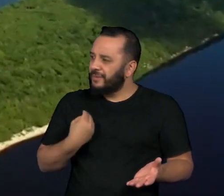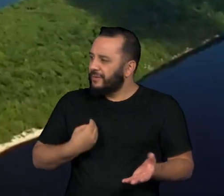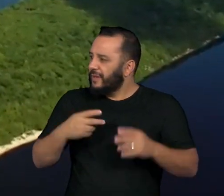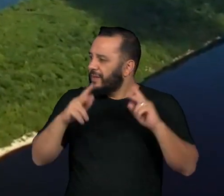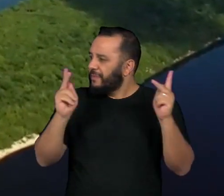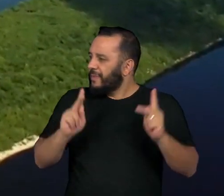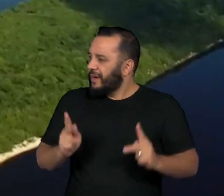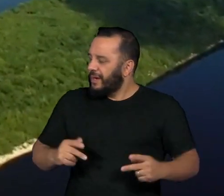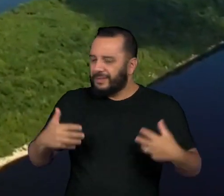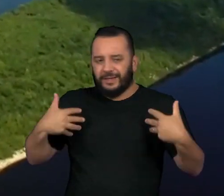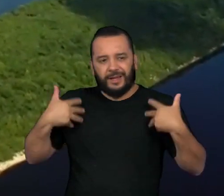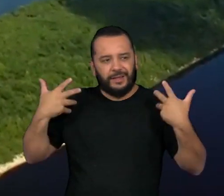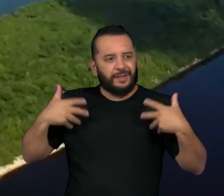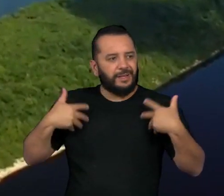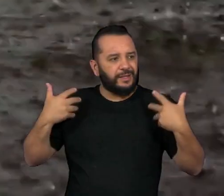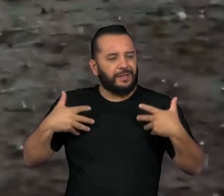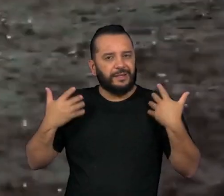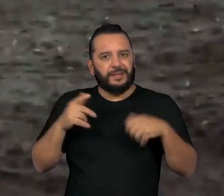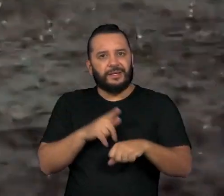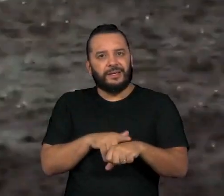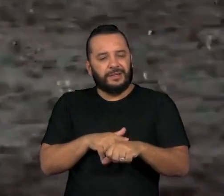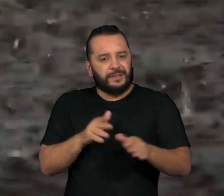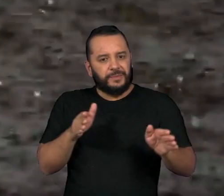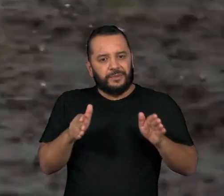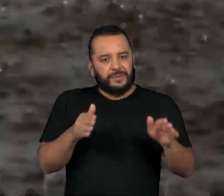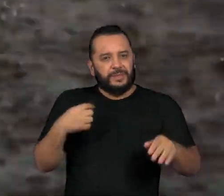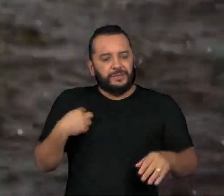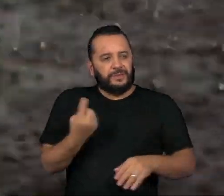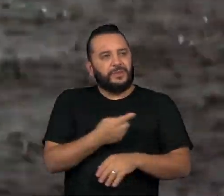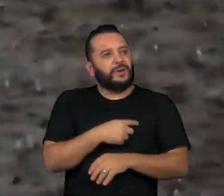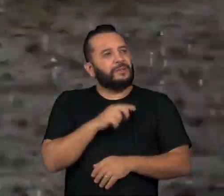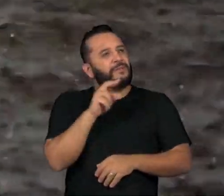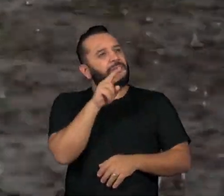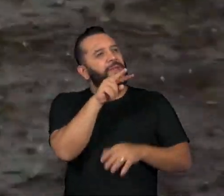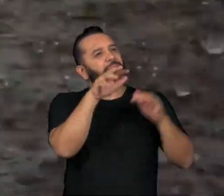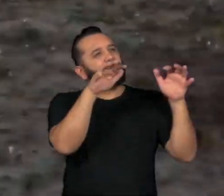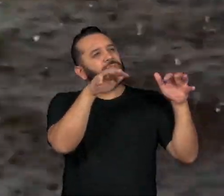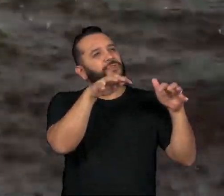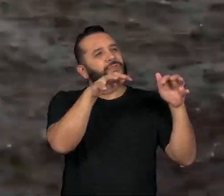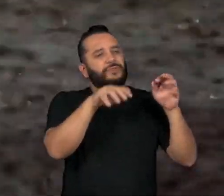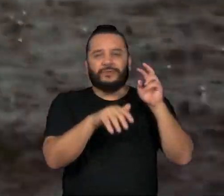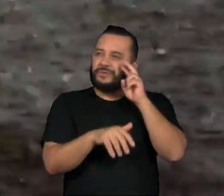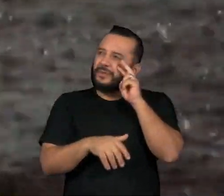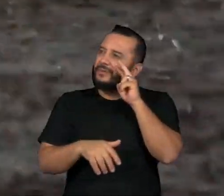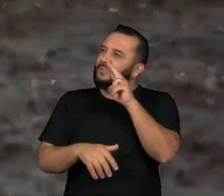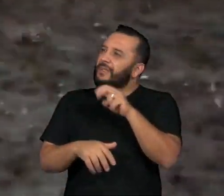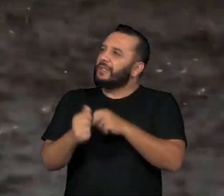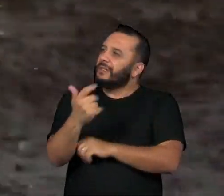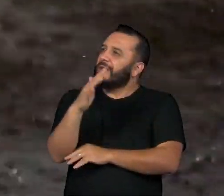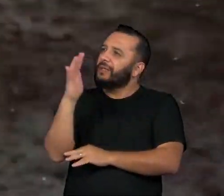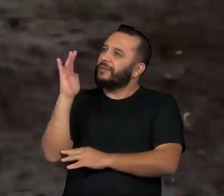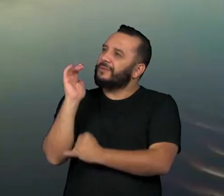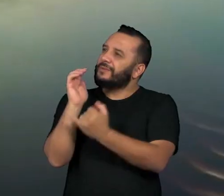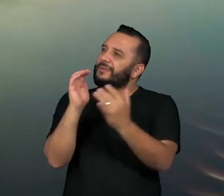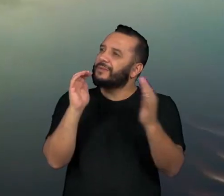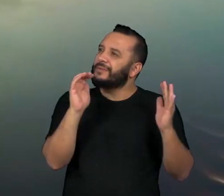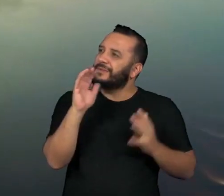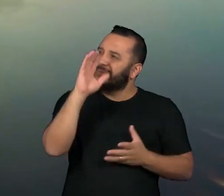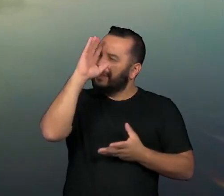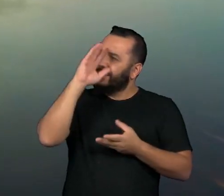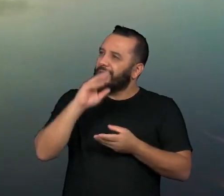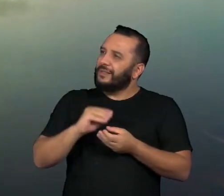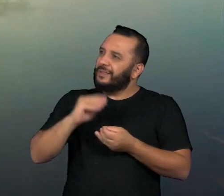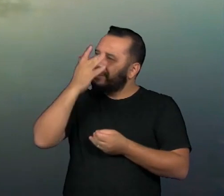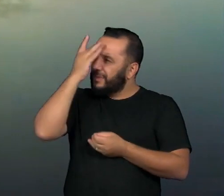nossa alegria, vivendo o nosso tempo, observando a chuva que chega, podendo ter tempo de conversar, de entender as pessoas,